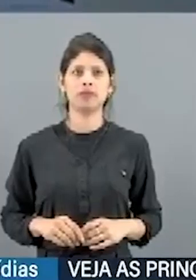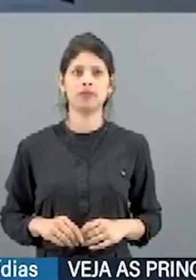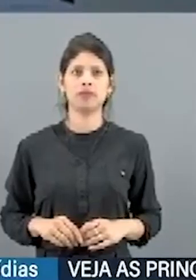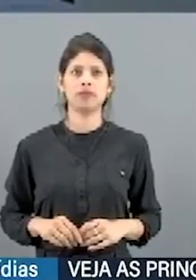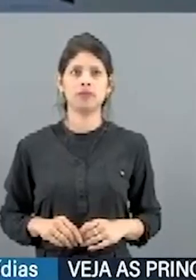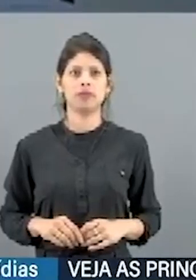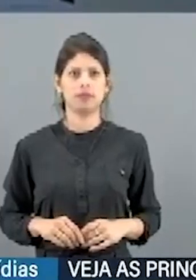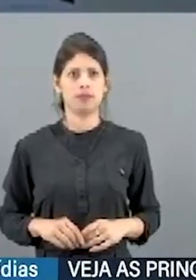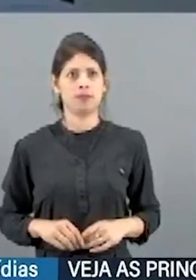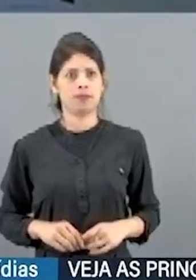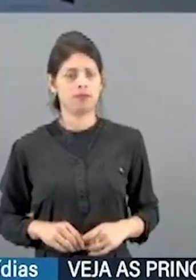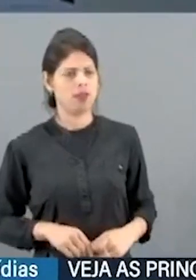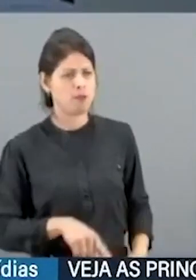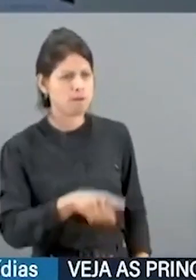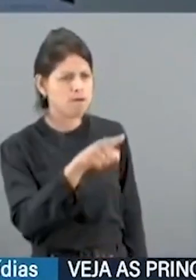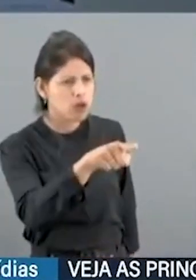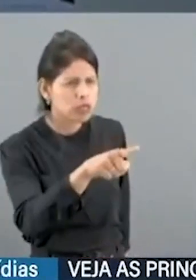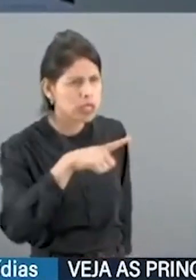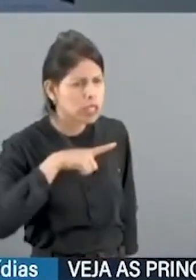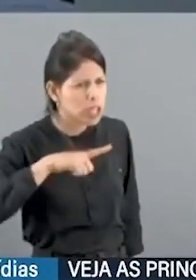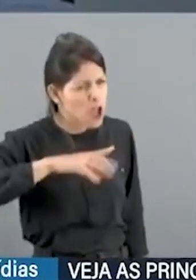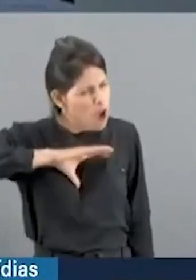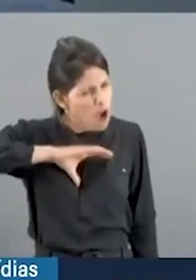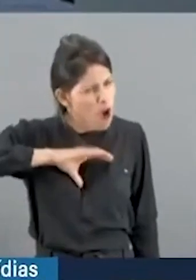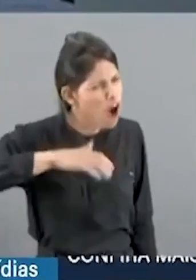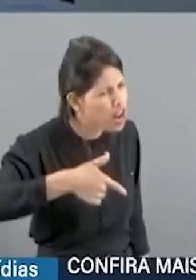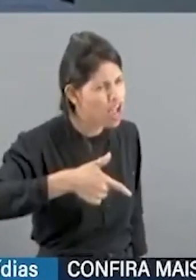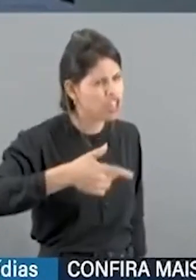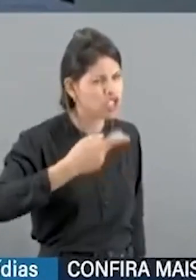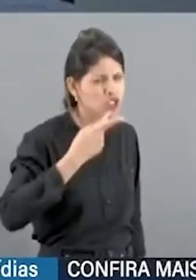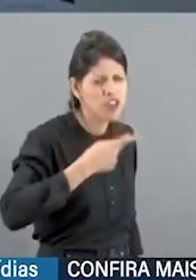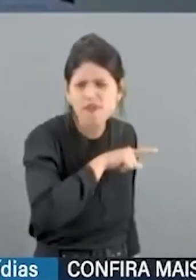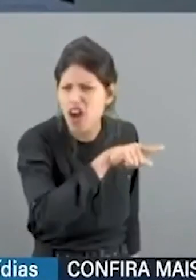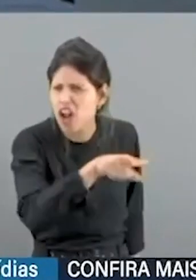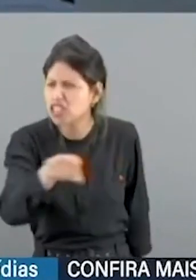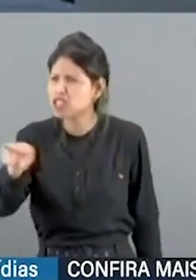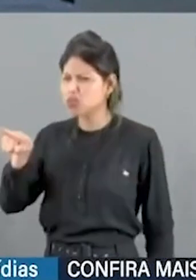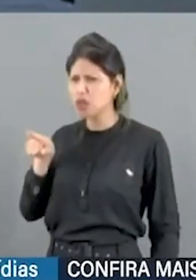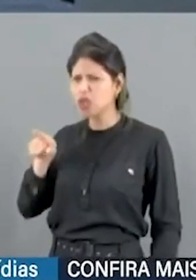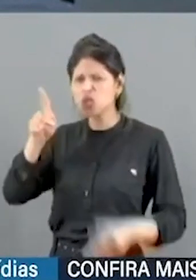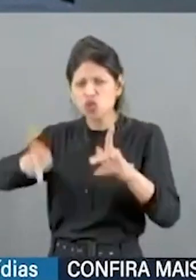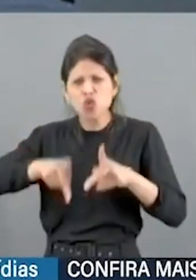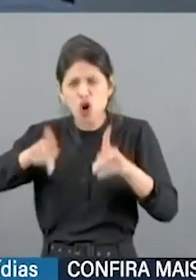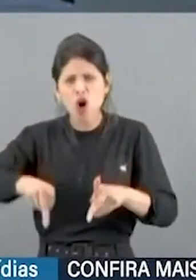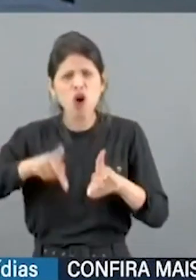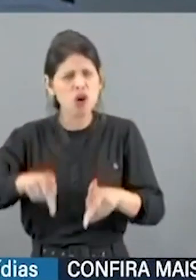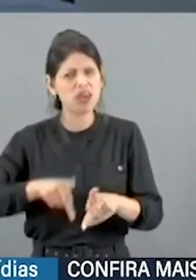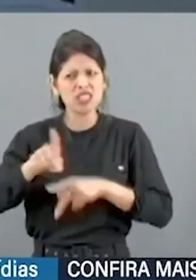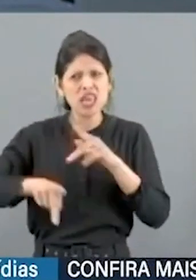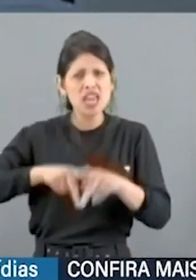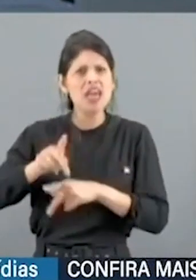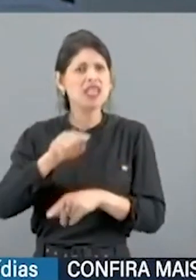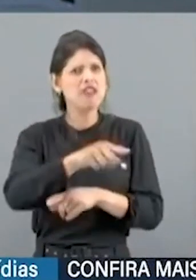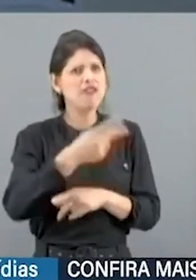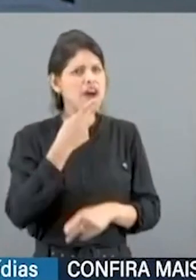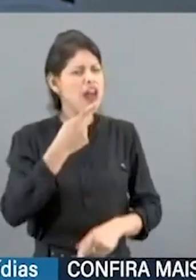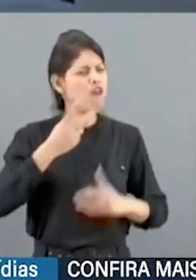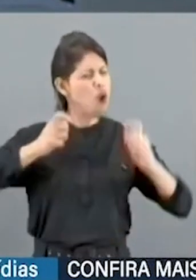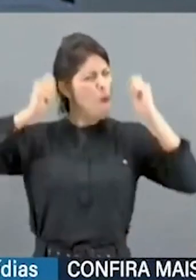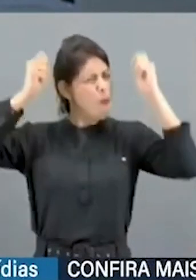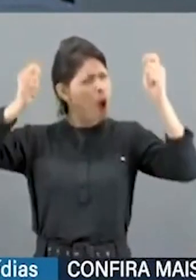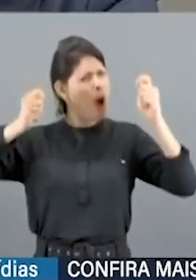o senhor tem coragem agora de chamar essas pessoas que clamavam por vocês clamavam por Justiça